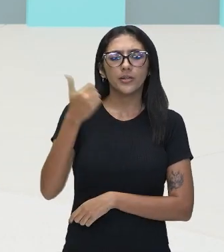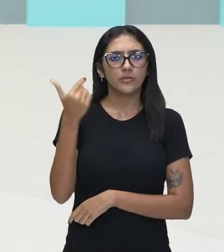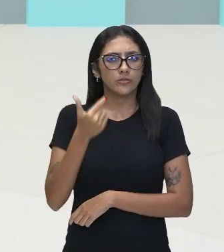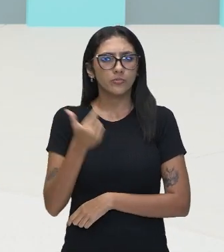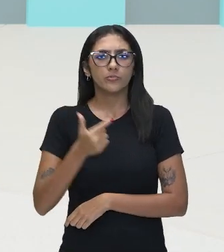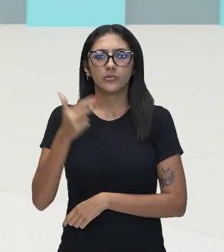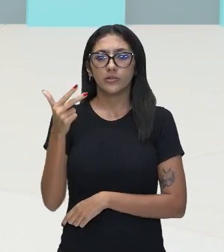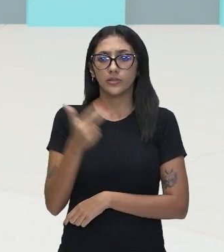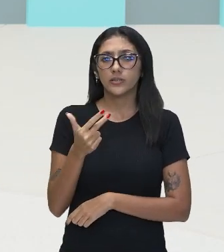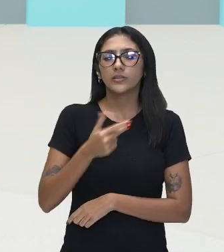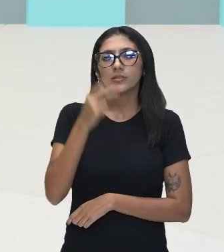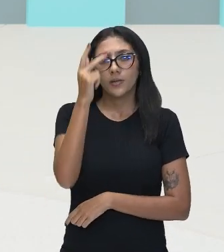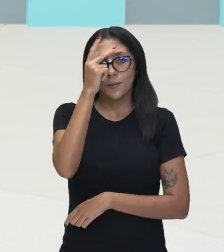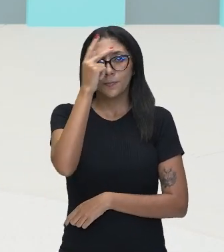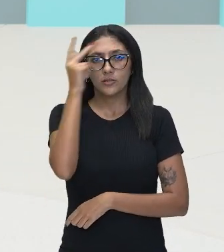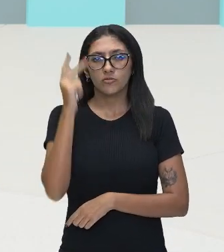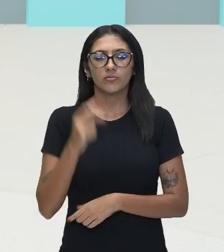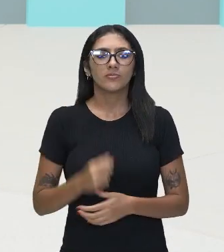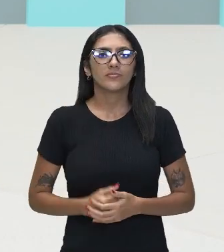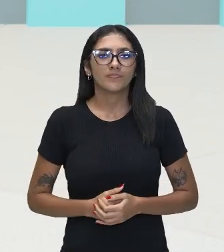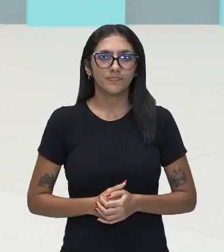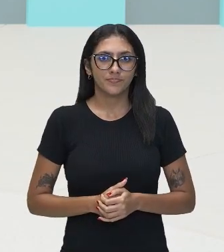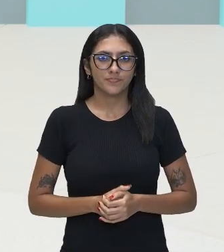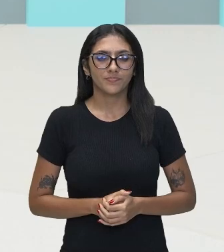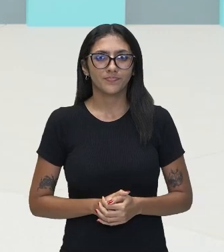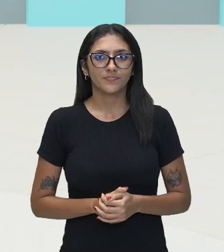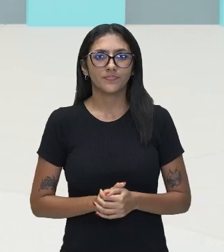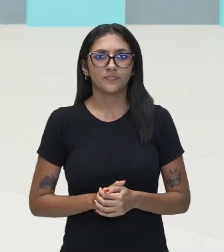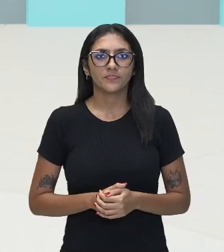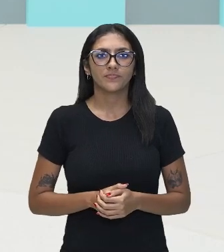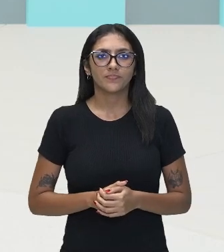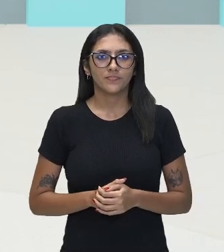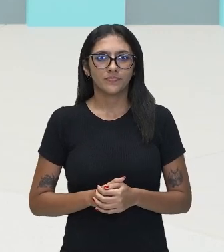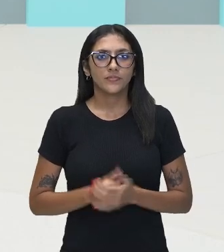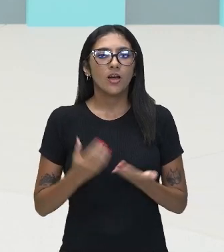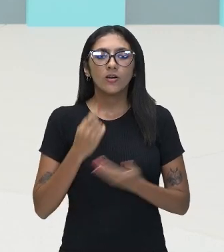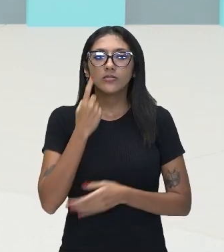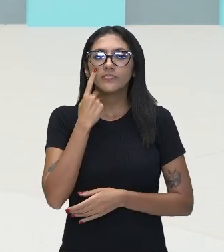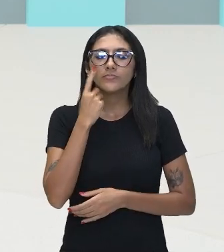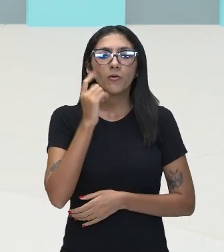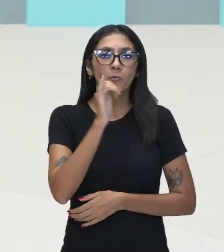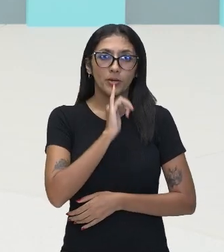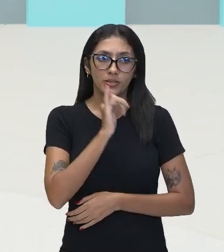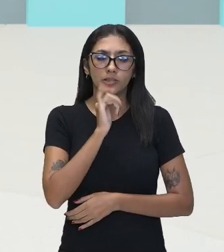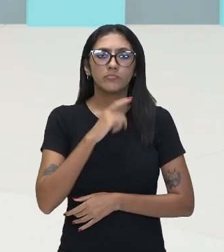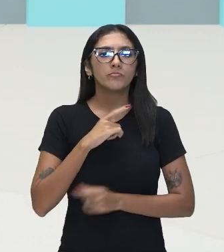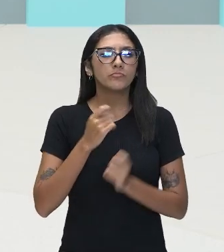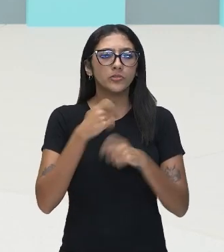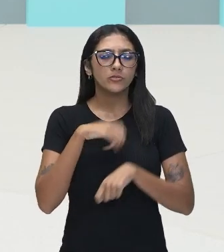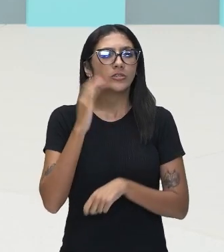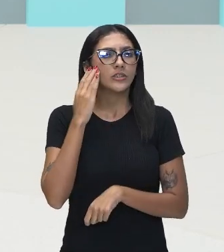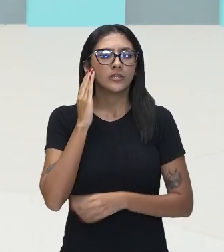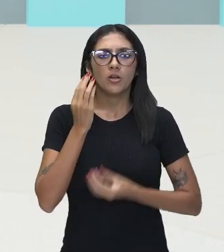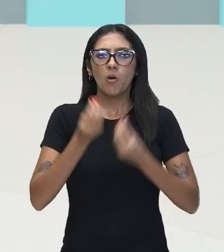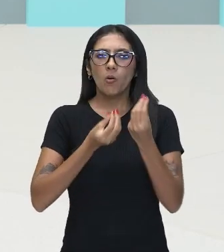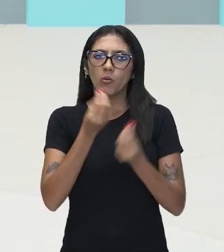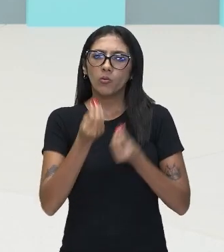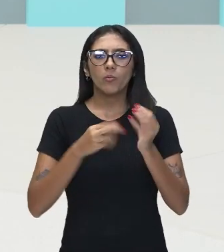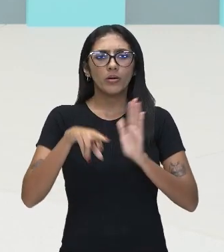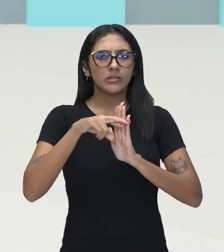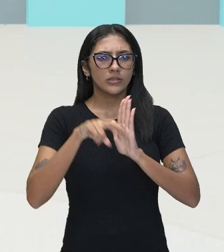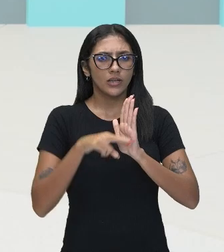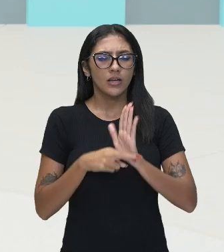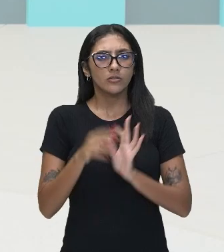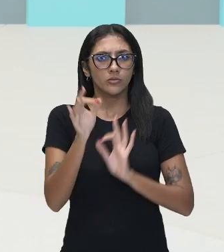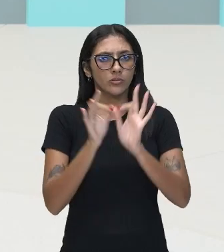terceira pessoa gramaticais. Muito bem. Agora vamos para o exemplo para entendermos como se aplica essa regra de